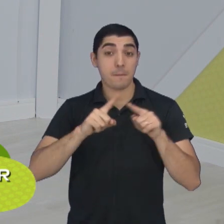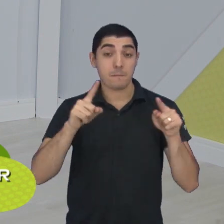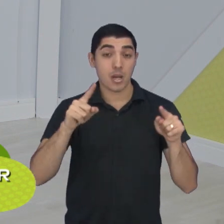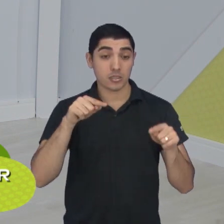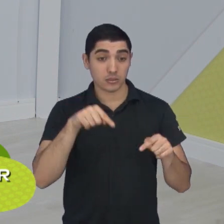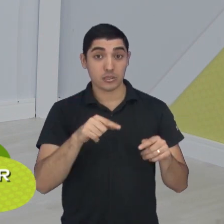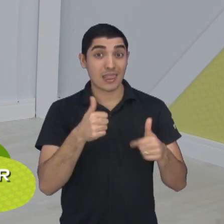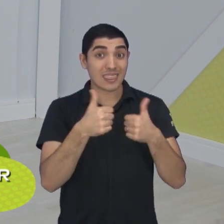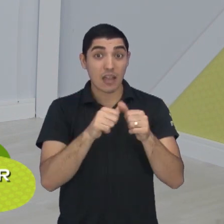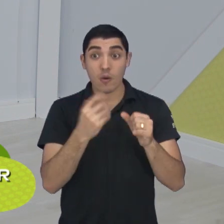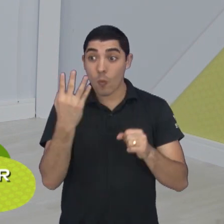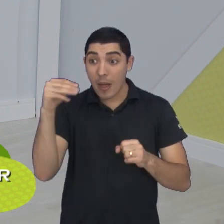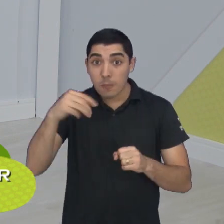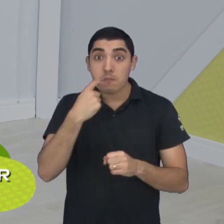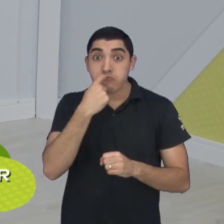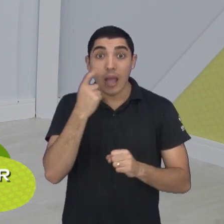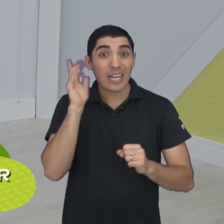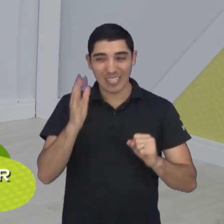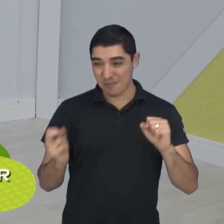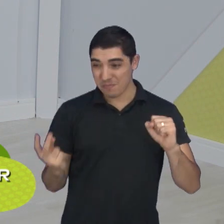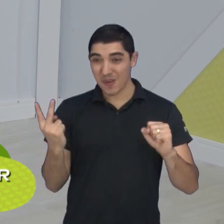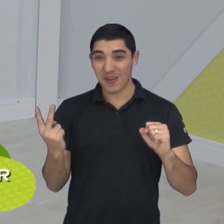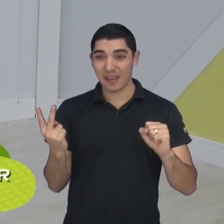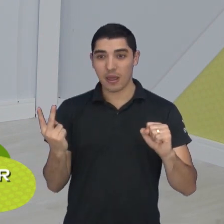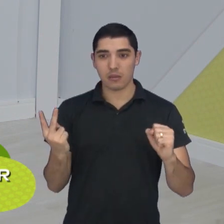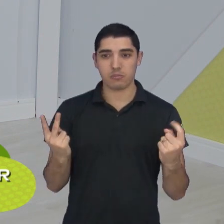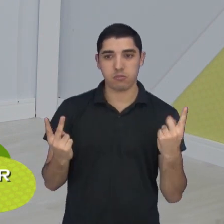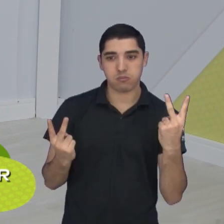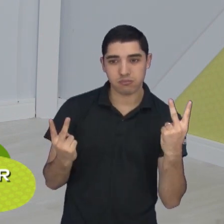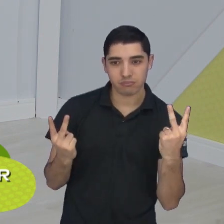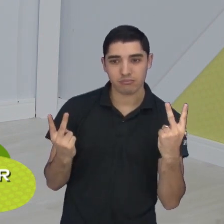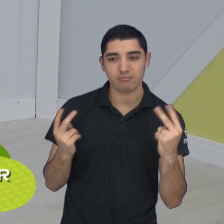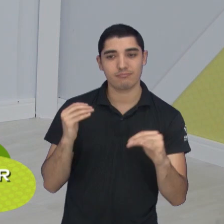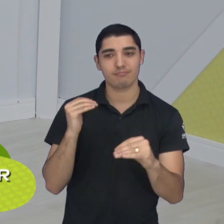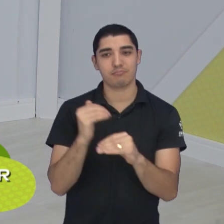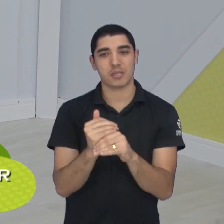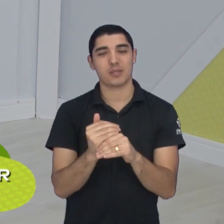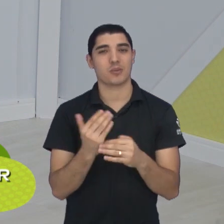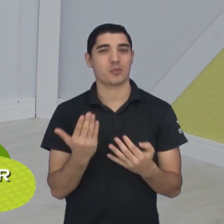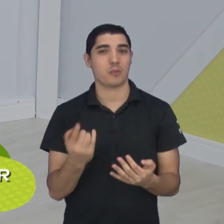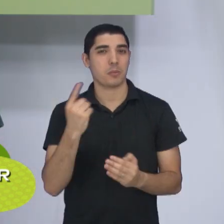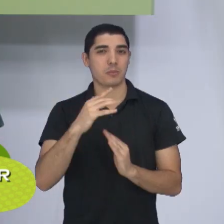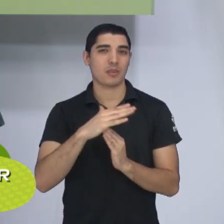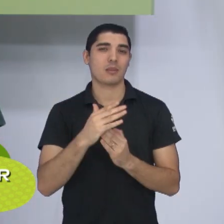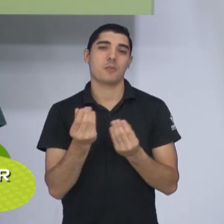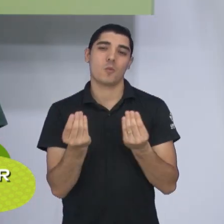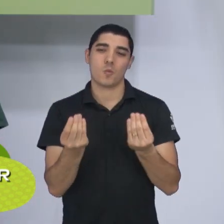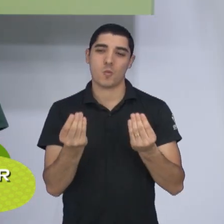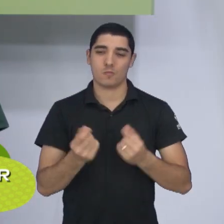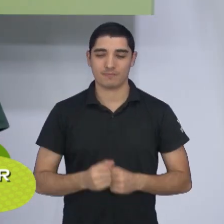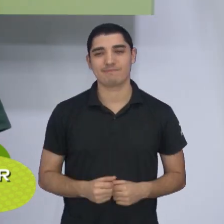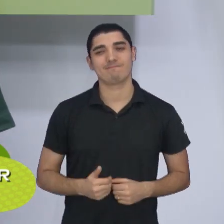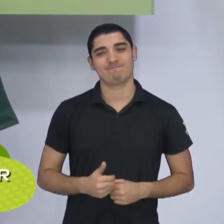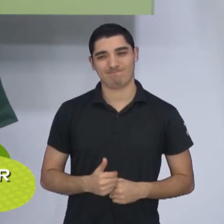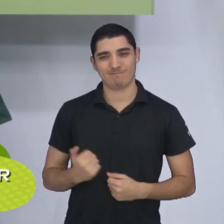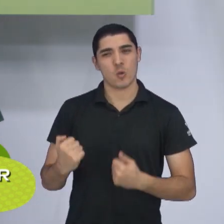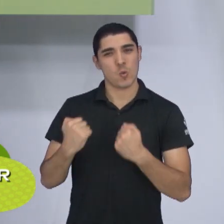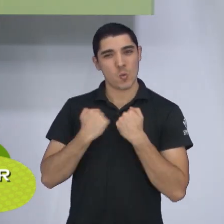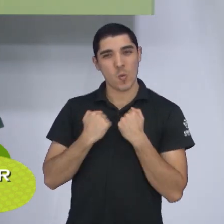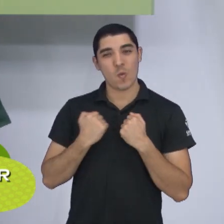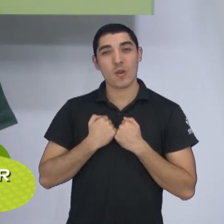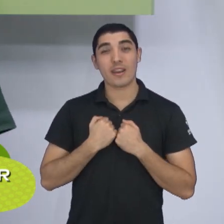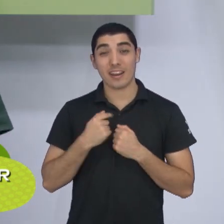0 com 4 minutos de jogo e toma o gol de empate ainda no primeiro tempo aos 44 do primeiro tempo desse jeito Brunão Pois é o goleirão quase saiu saiu do